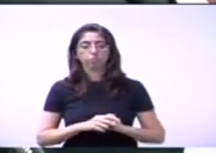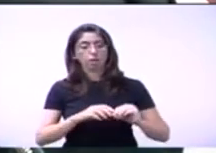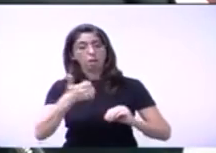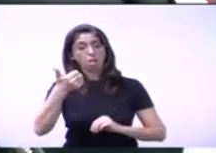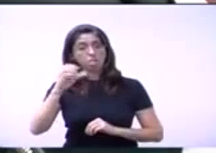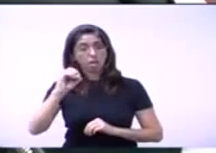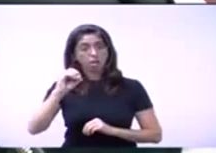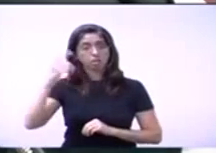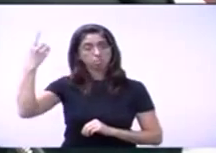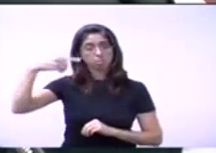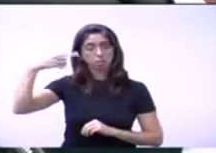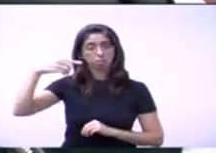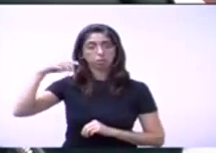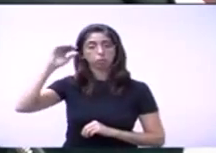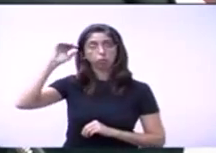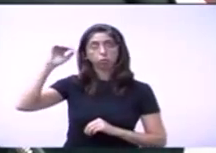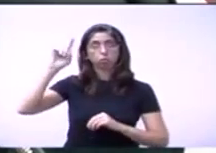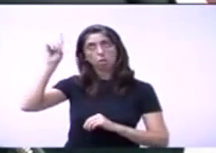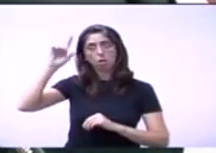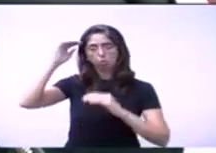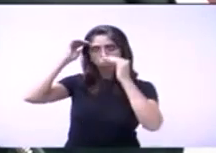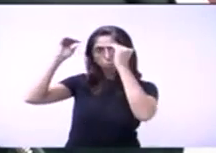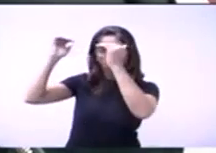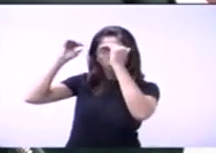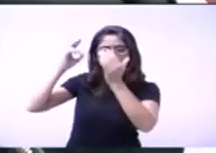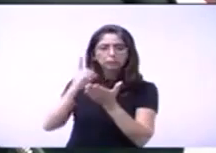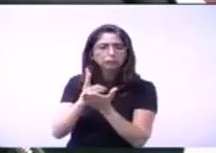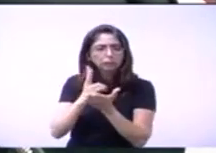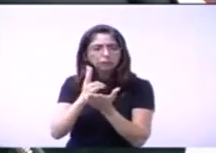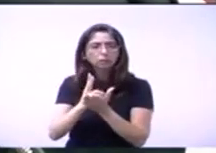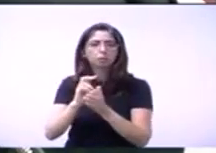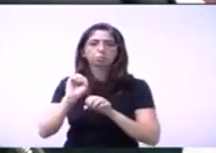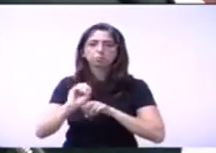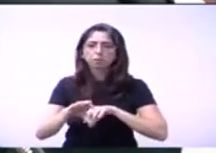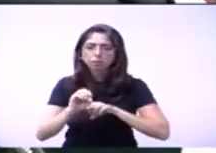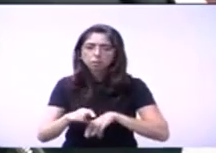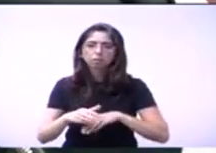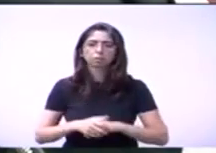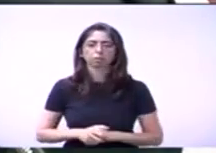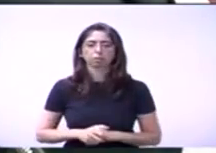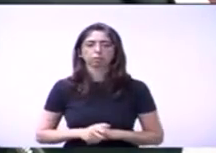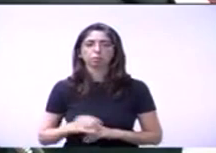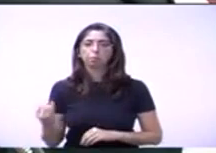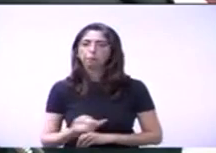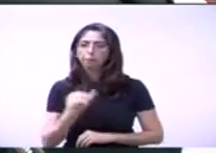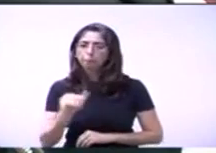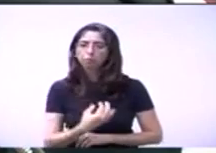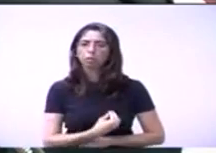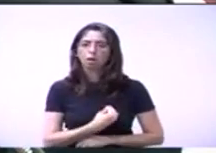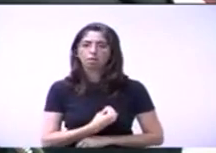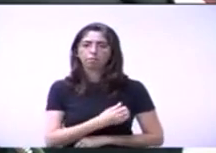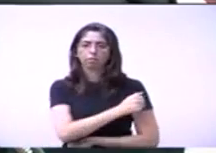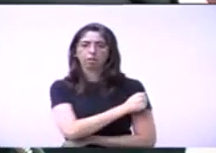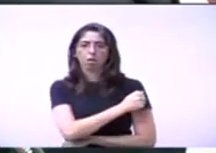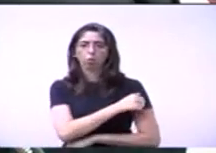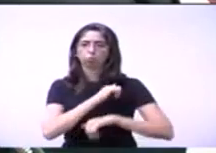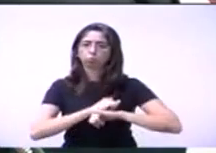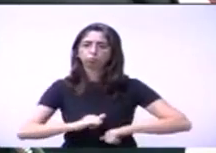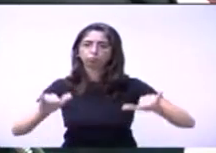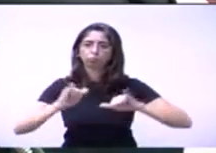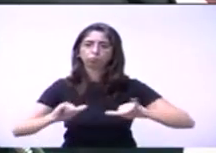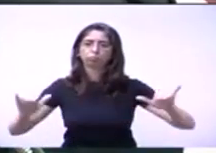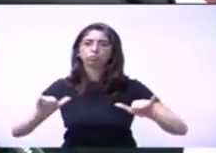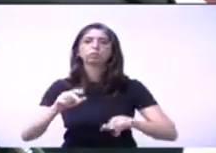aqui todo o apoio e carinho expresso por mim, assim como toda honraria em poder